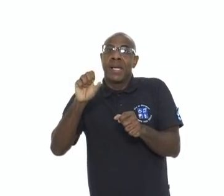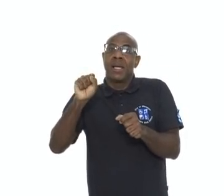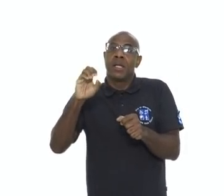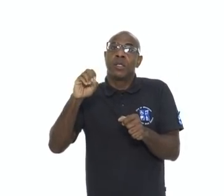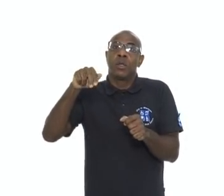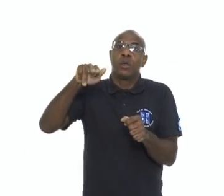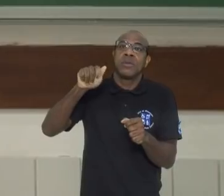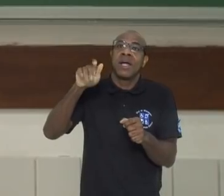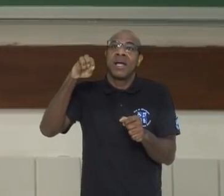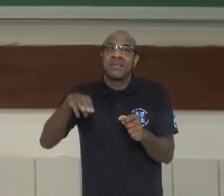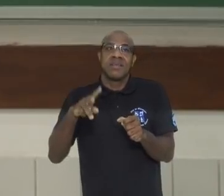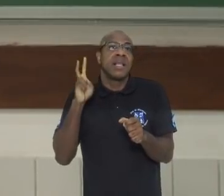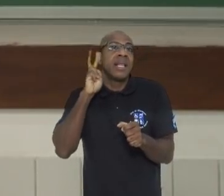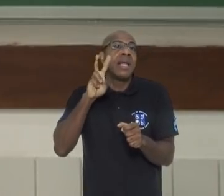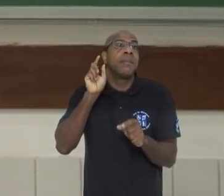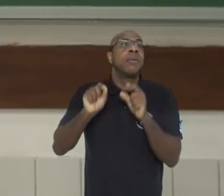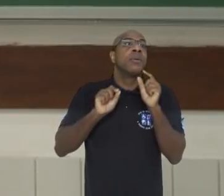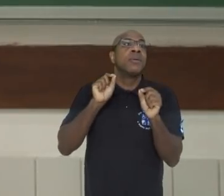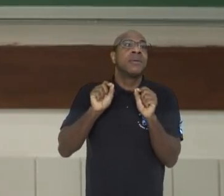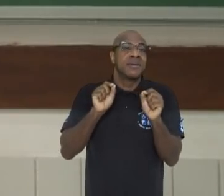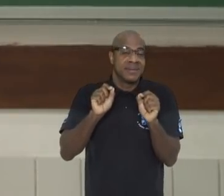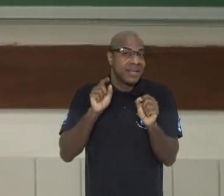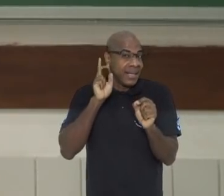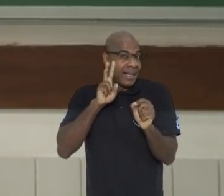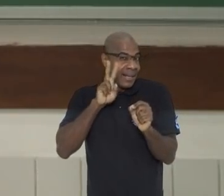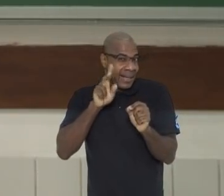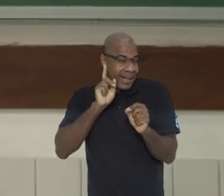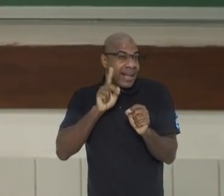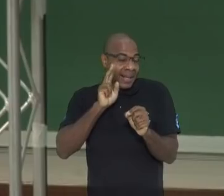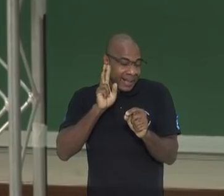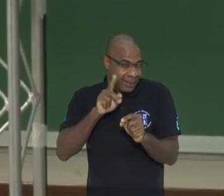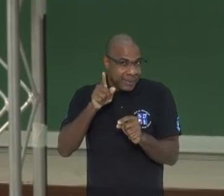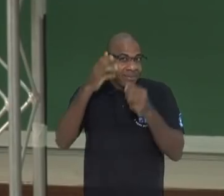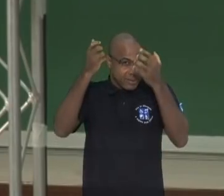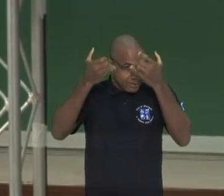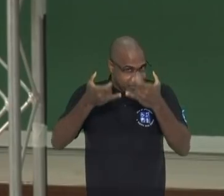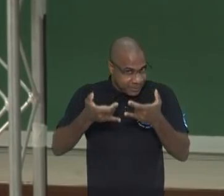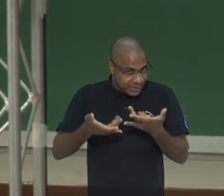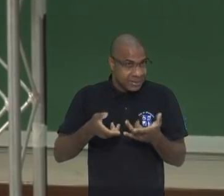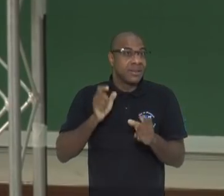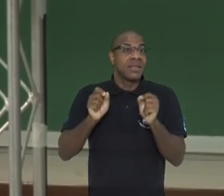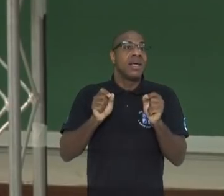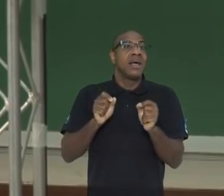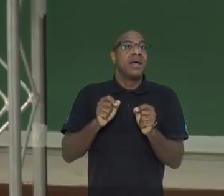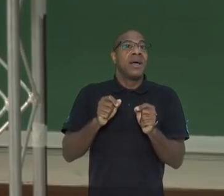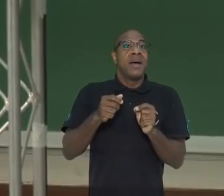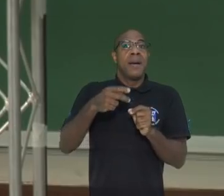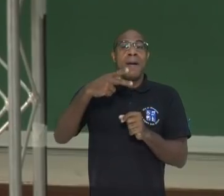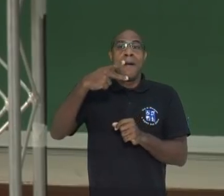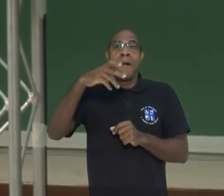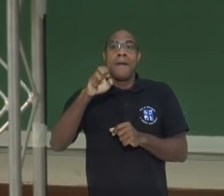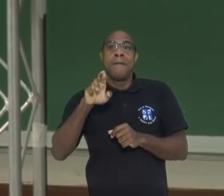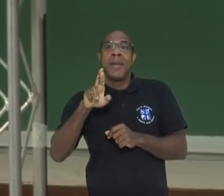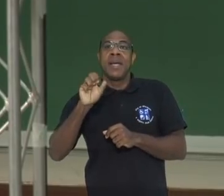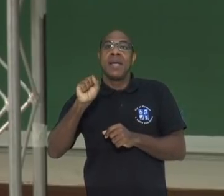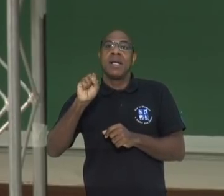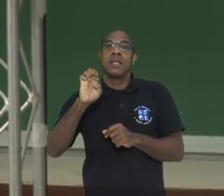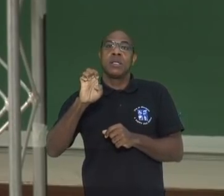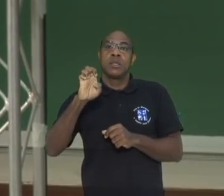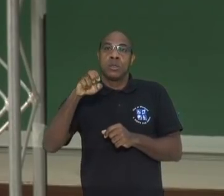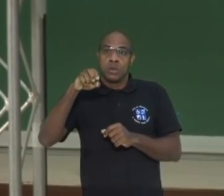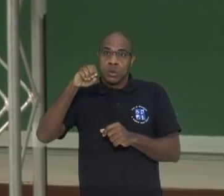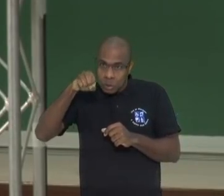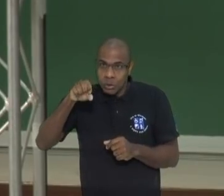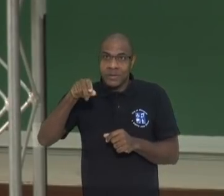personagens, lembram-se que eu já disse para vocês que as personagens e os personagens, as duas